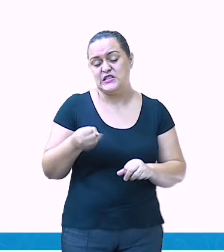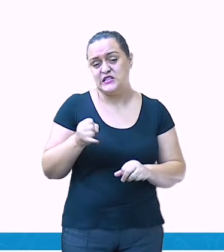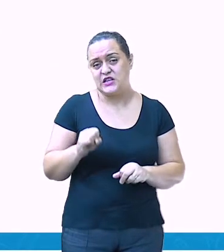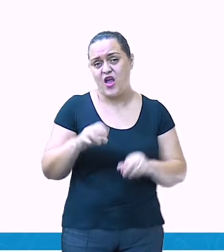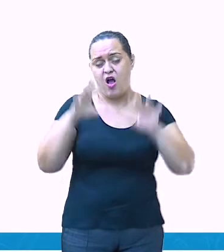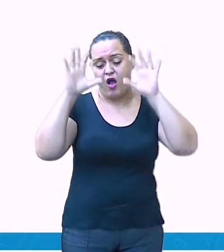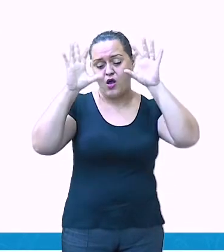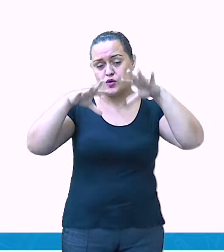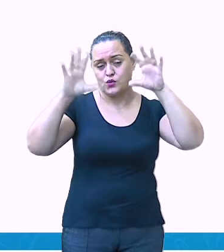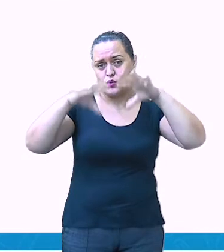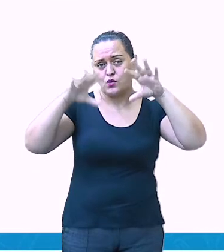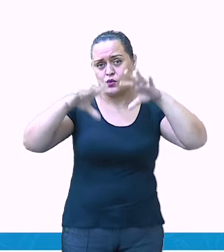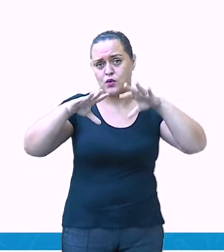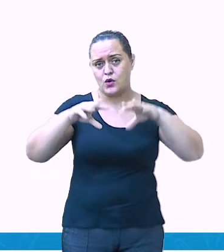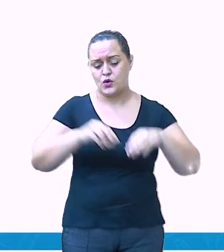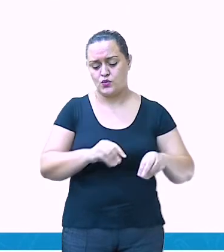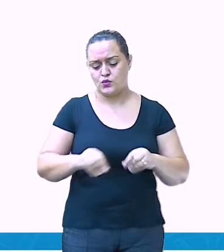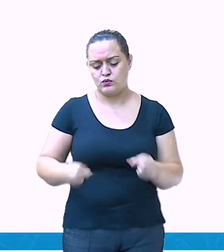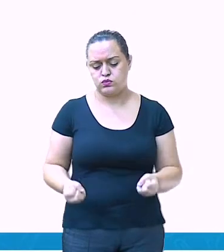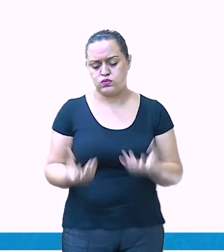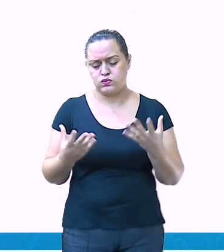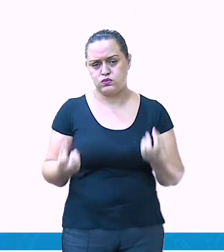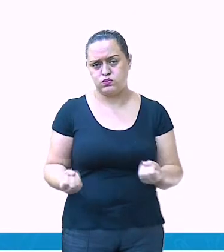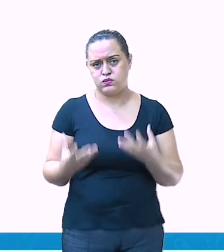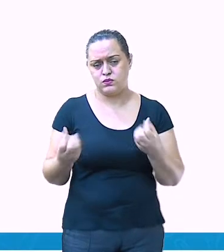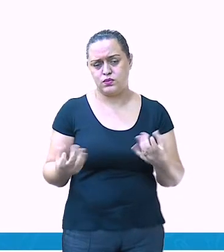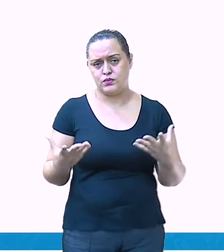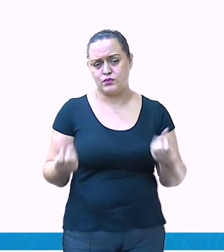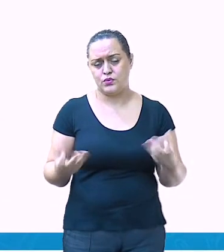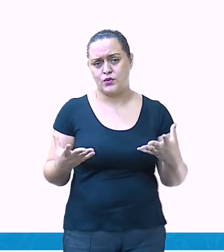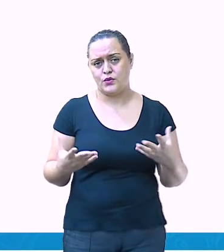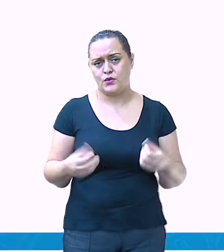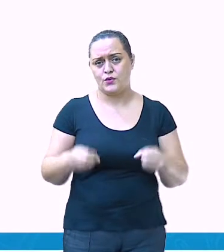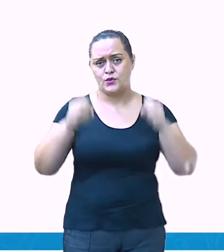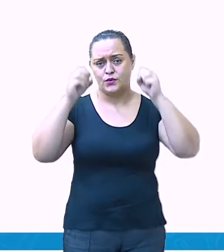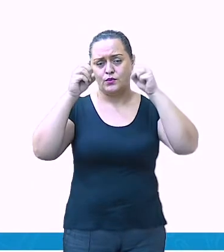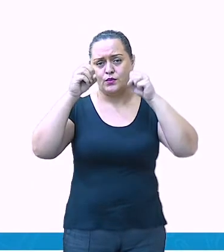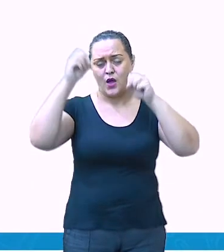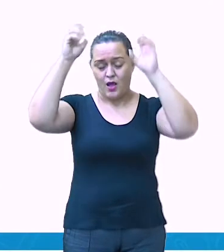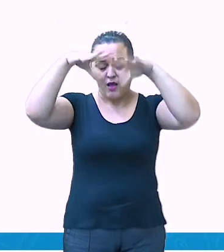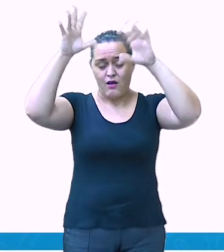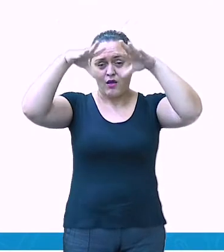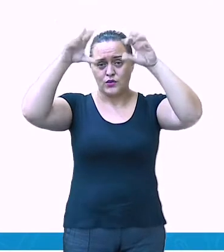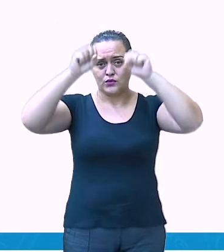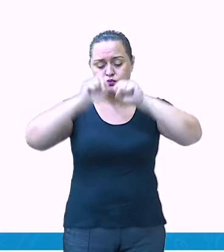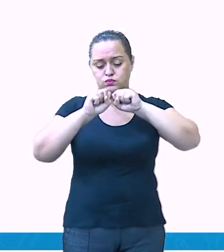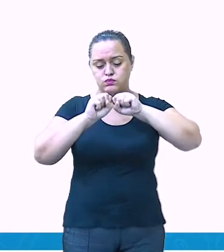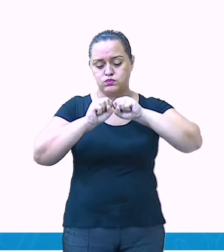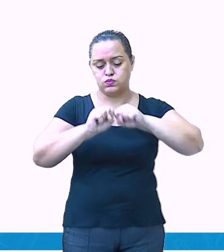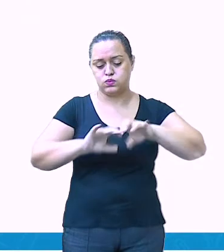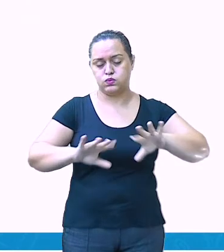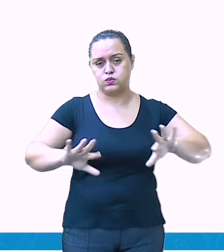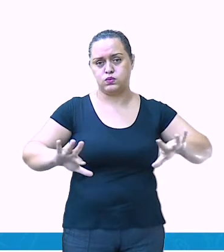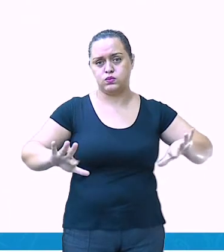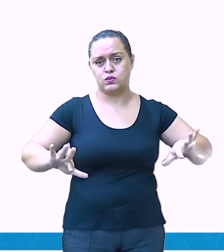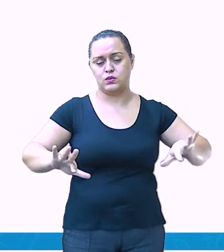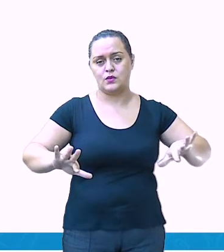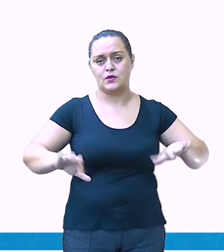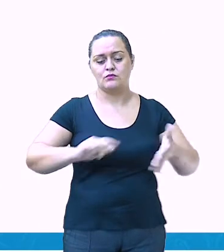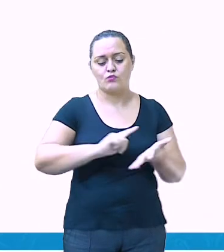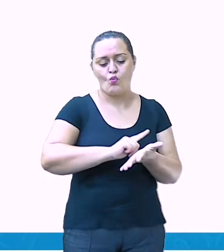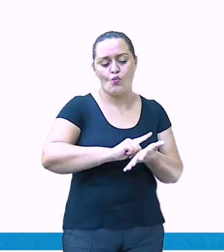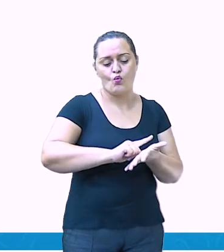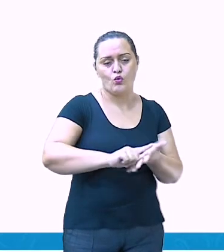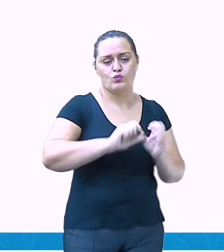chuva vem, automaticamente ela vai fazer com que há o que a gente chama de lixiviação. Ela vai lavar